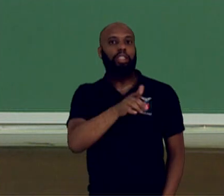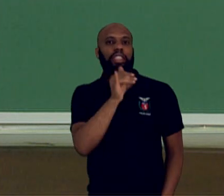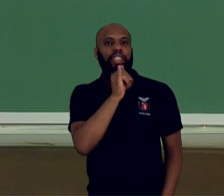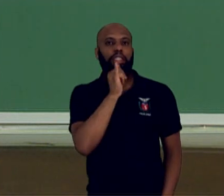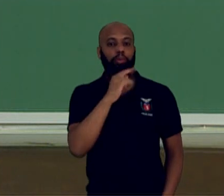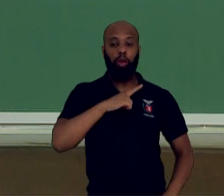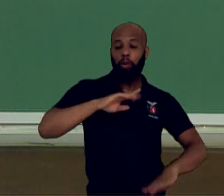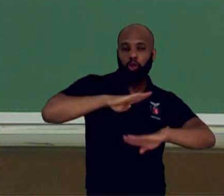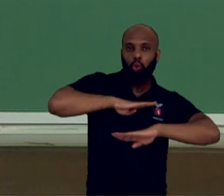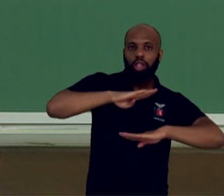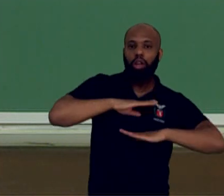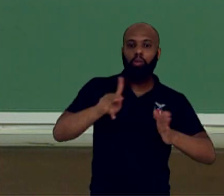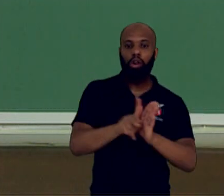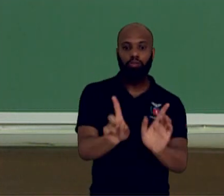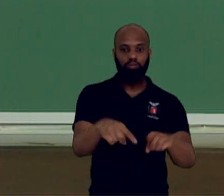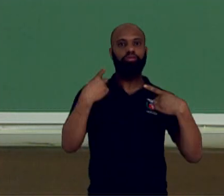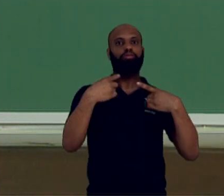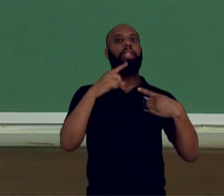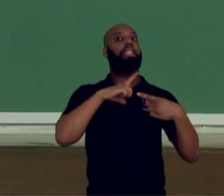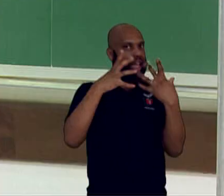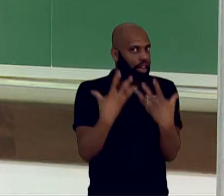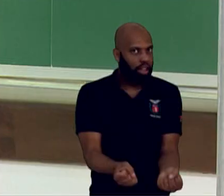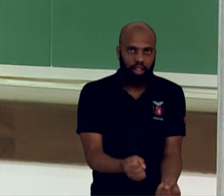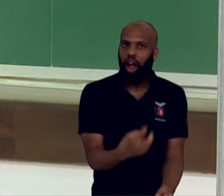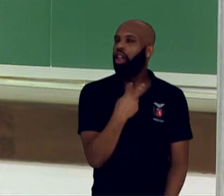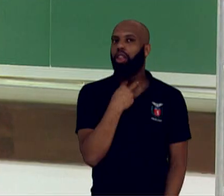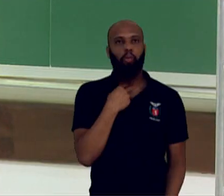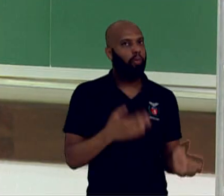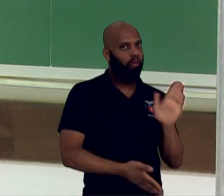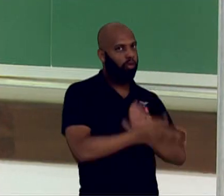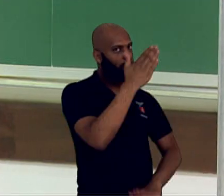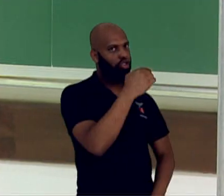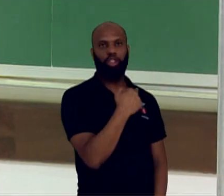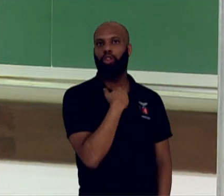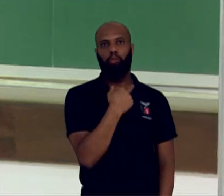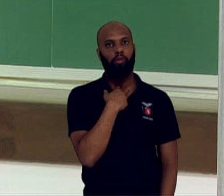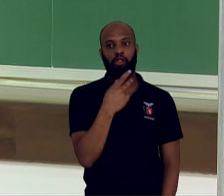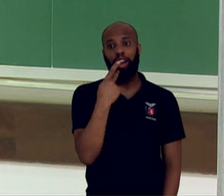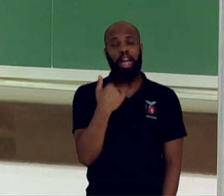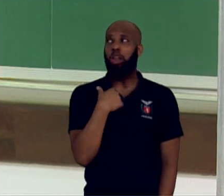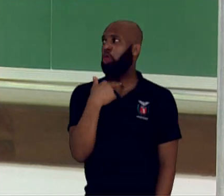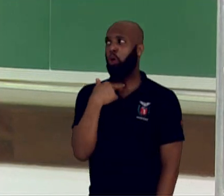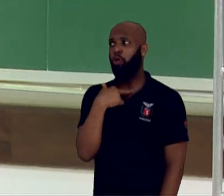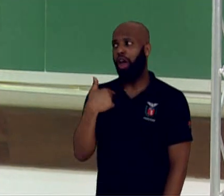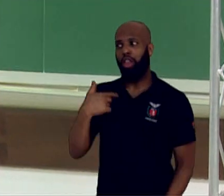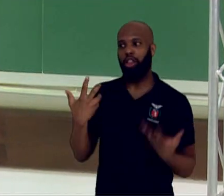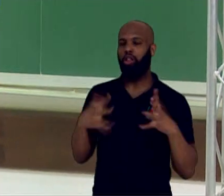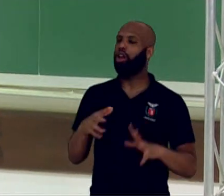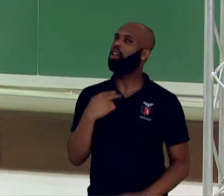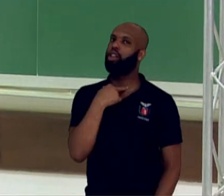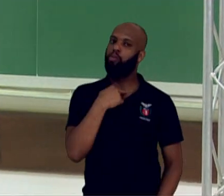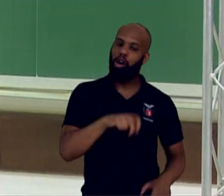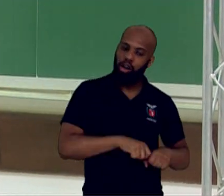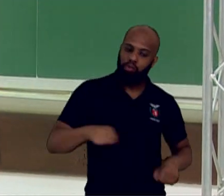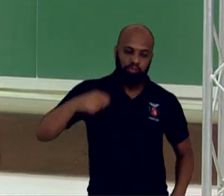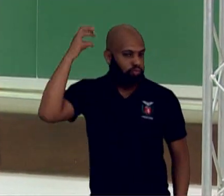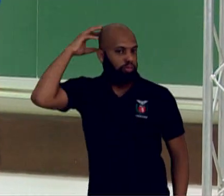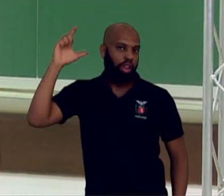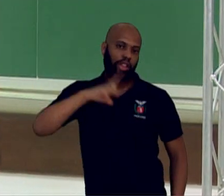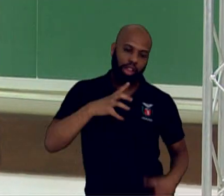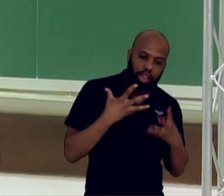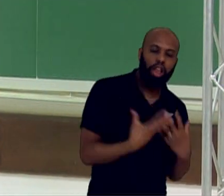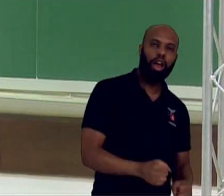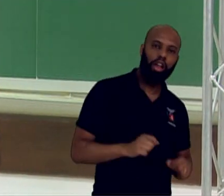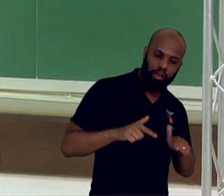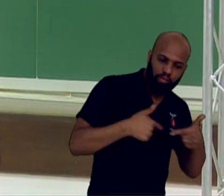passar por uma situação de desafio e nunca deveria, né, negar o desafio que ele recebia de um outro samurai que